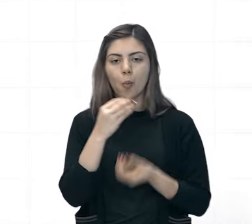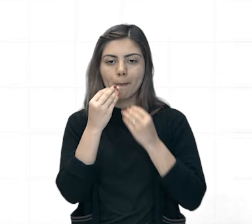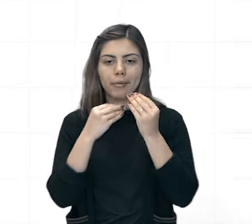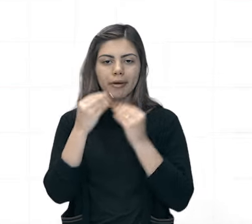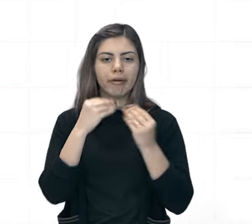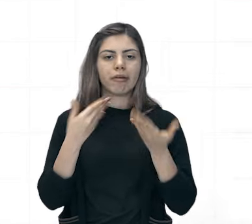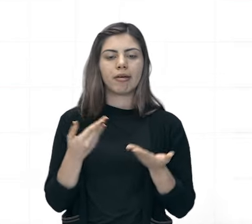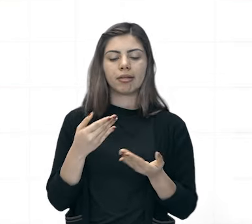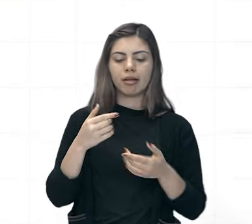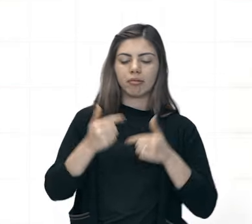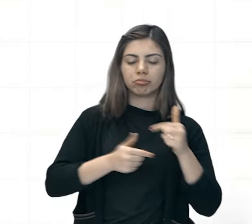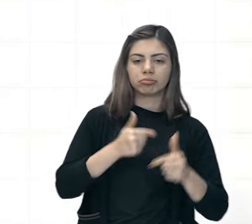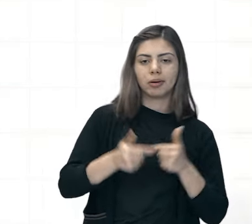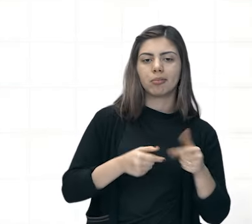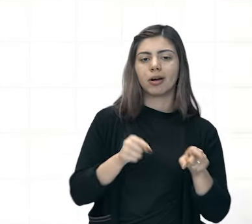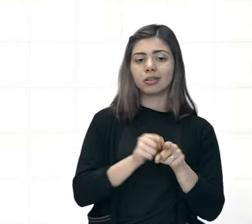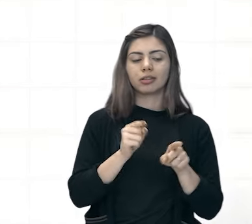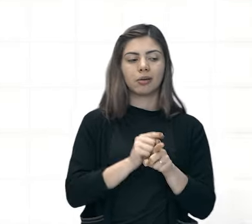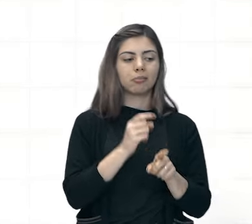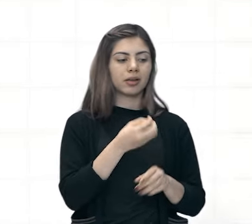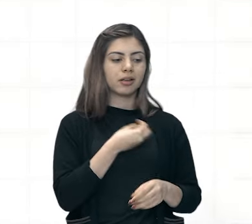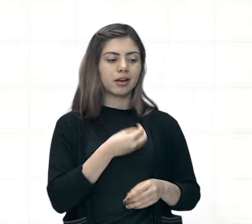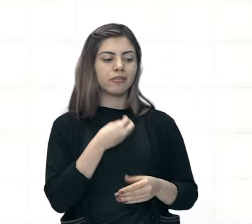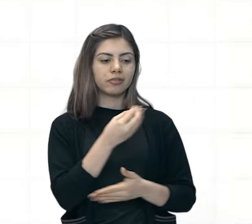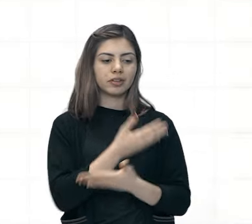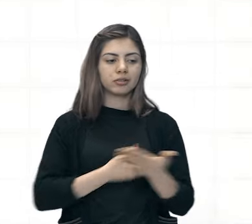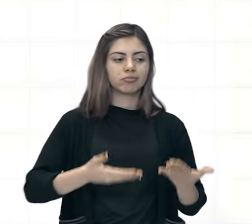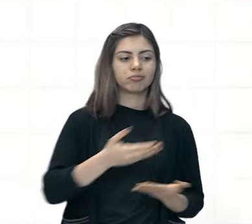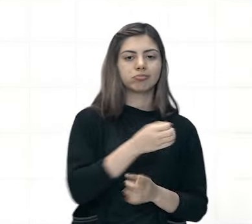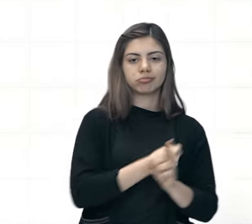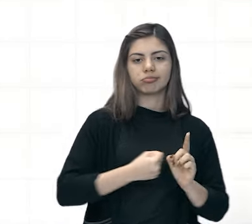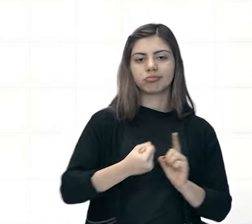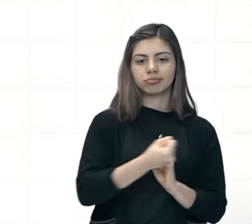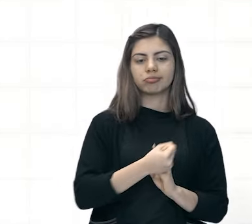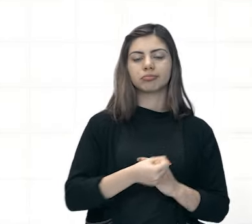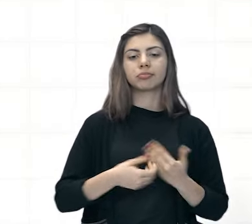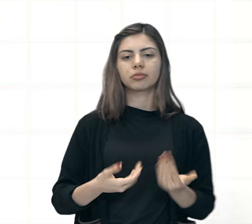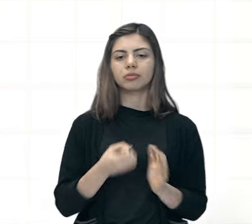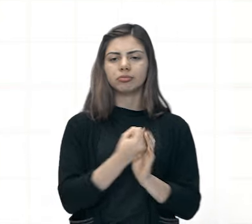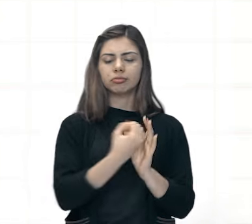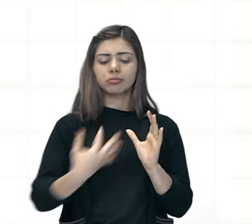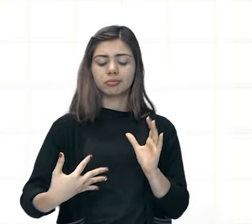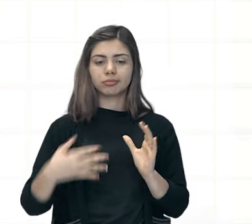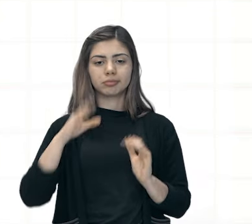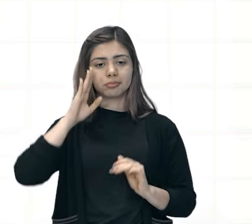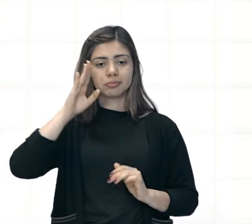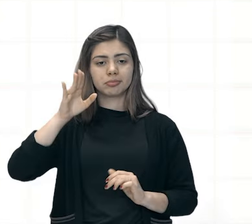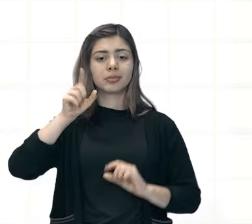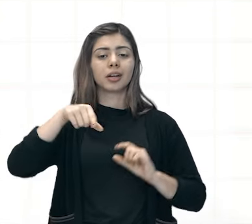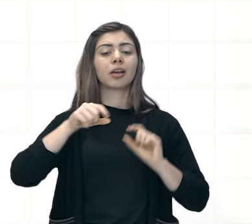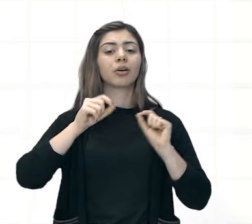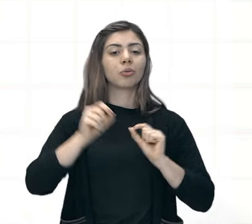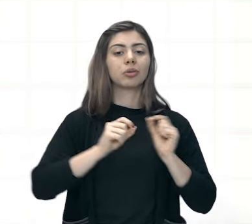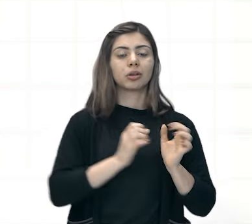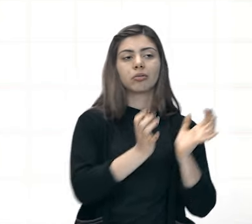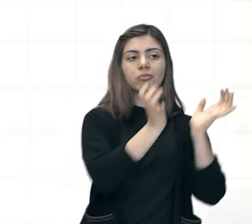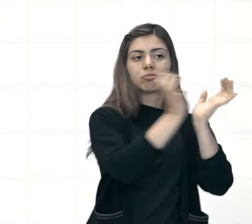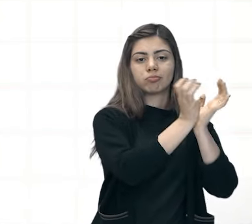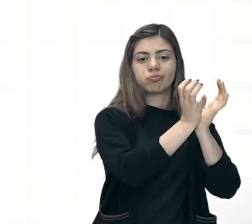trabalho e na convivência comunitária. Um aspecto central dessas mudanças era a relação entre